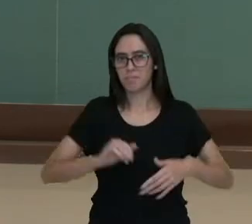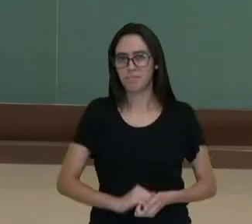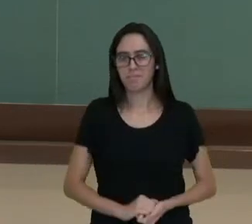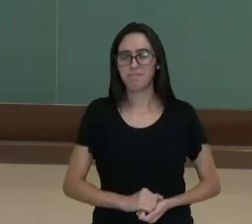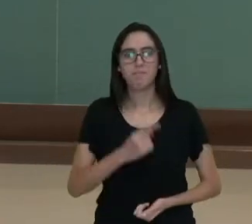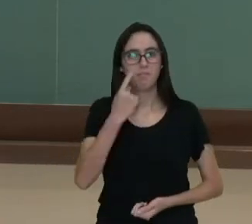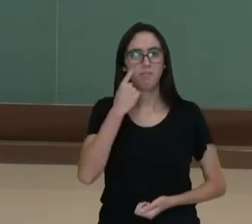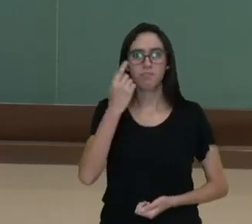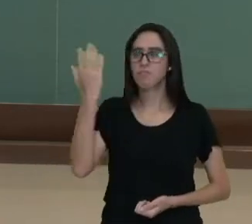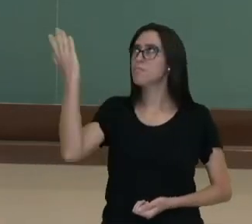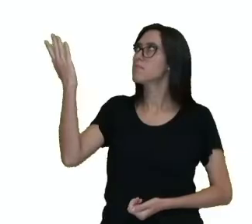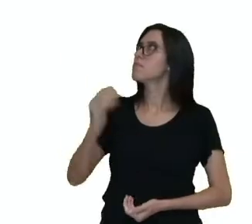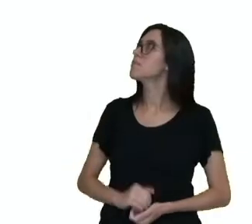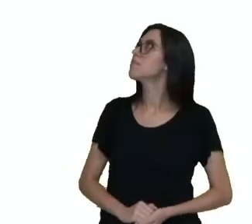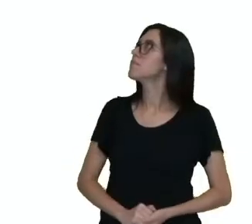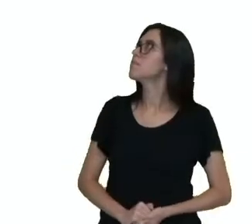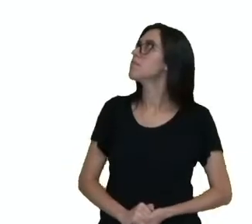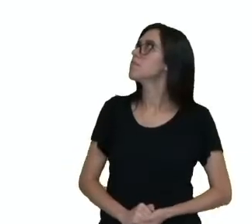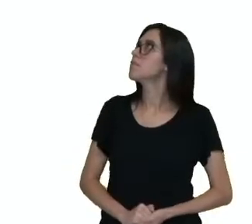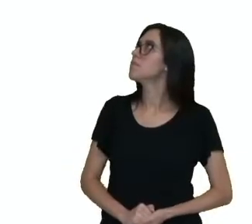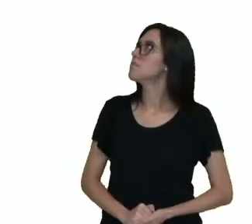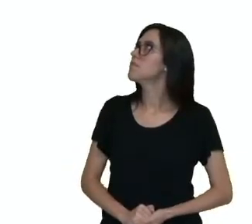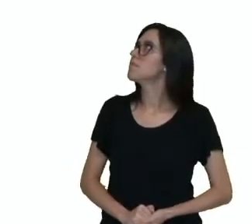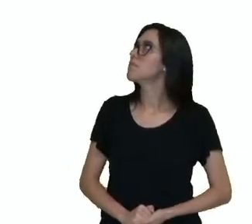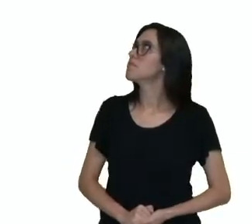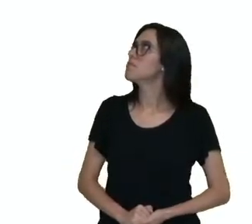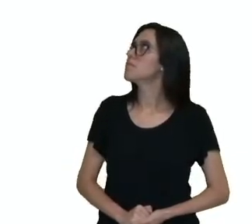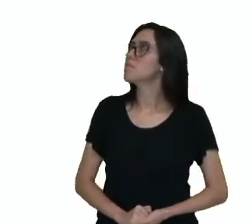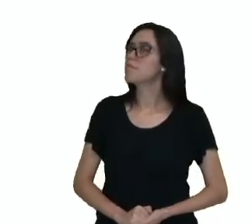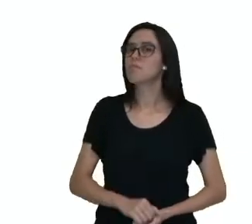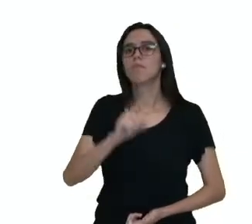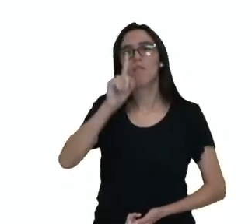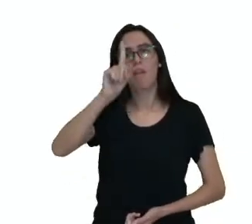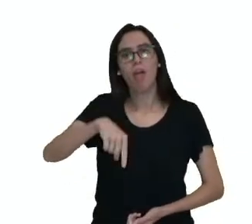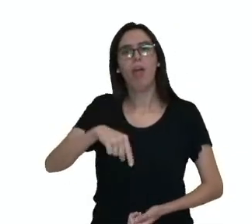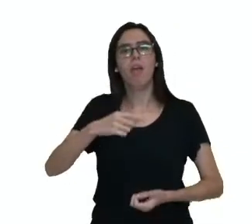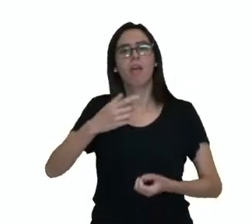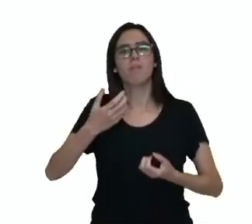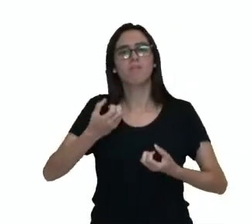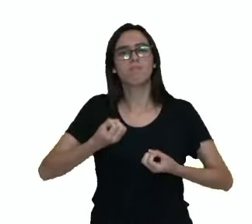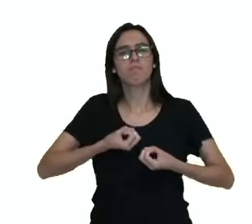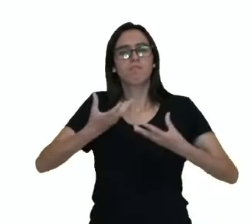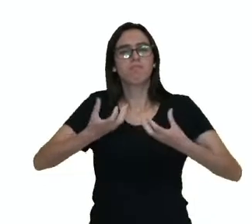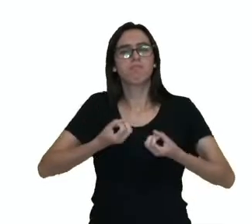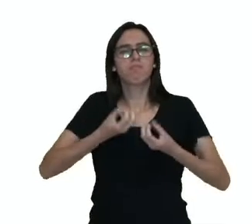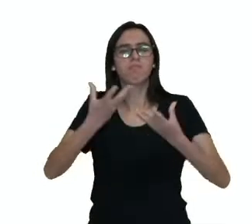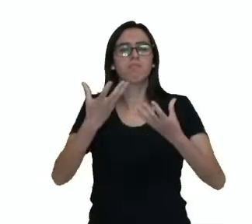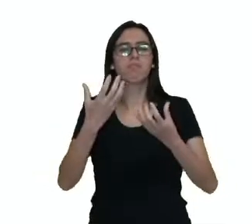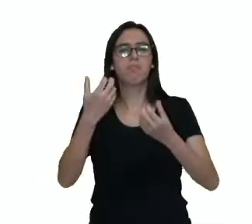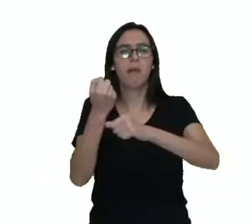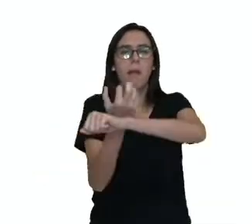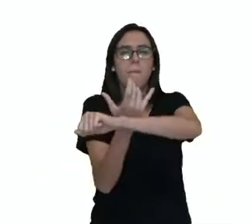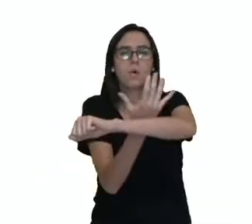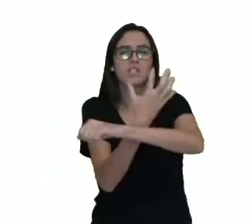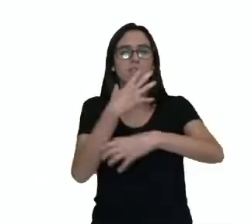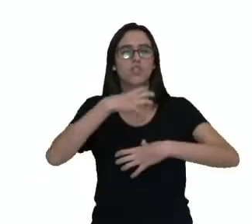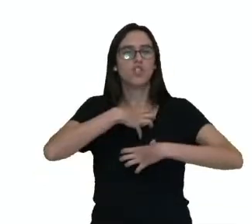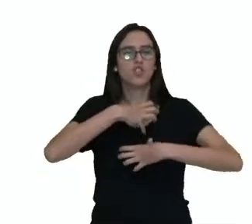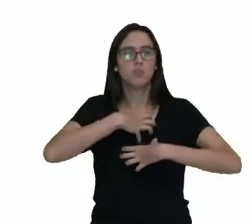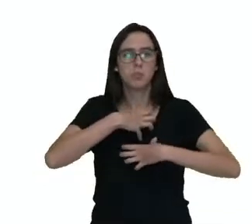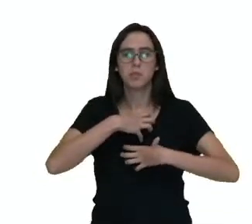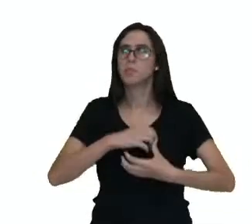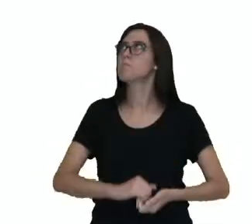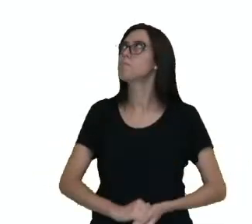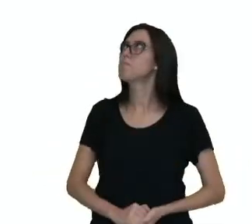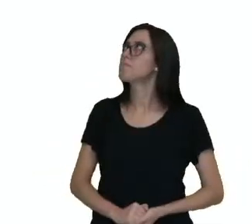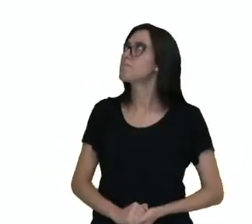que buscam expressar as emoções, ou seja, então busca expressar as emoções. Ou impressões do mundo para o